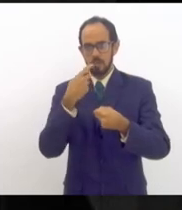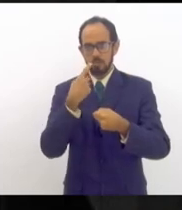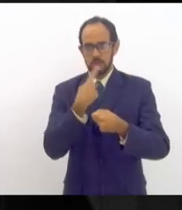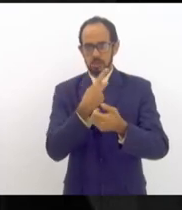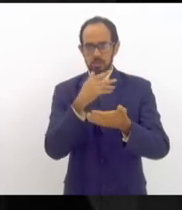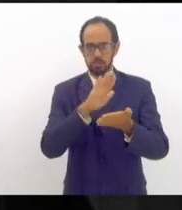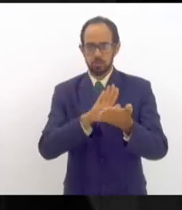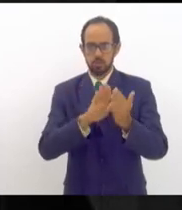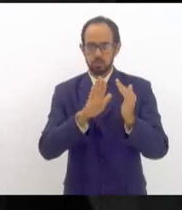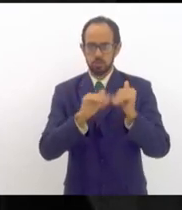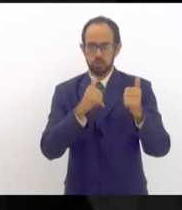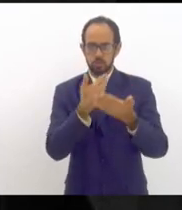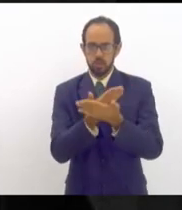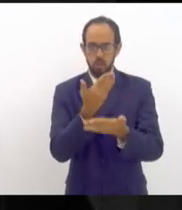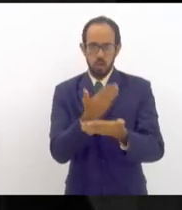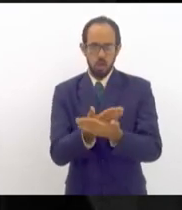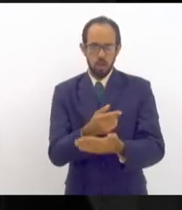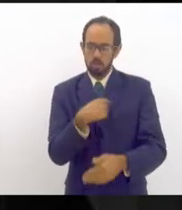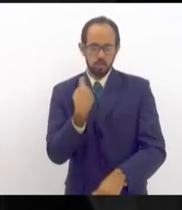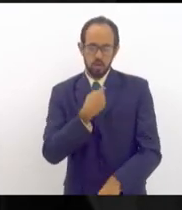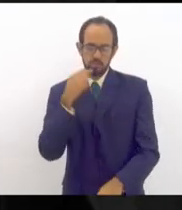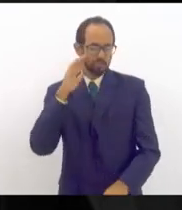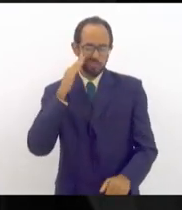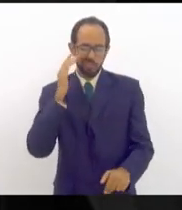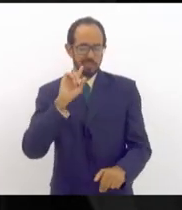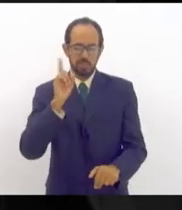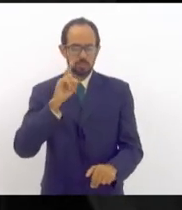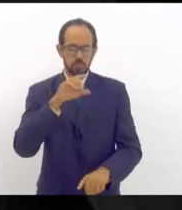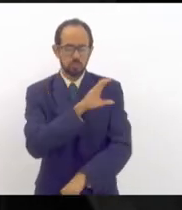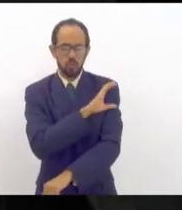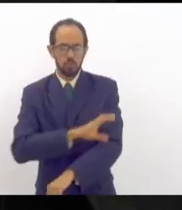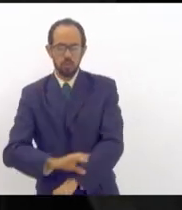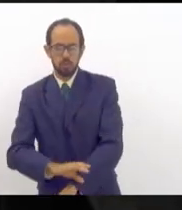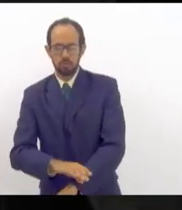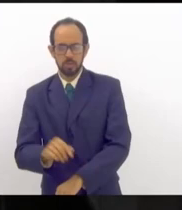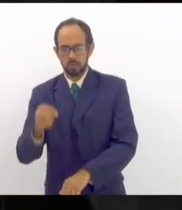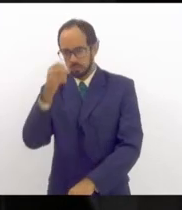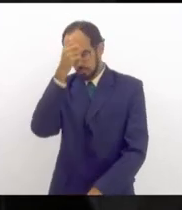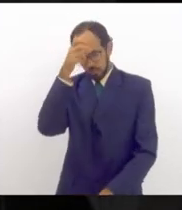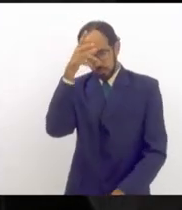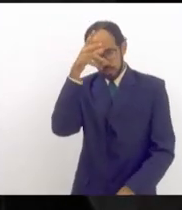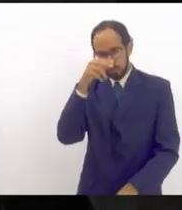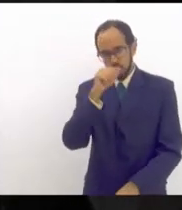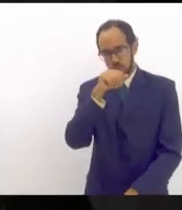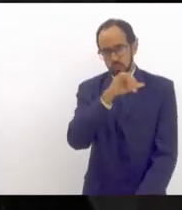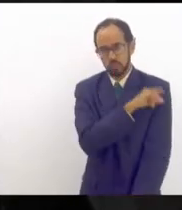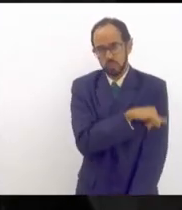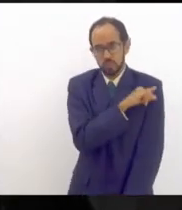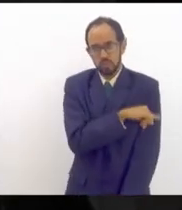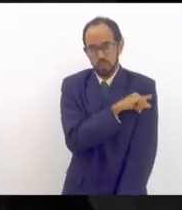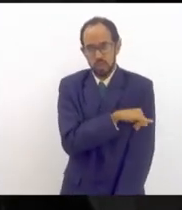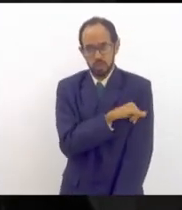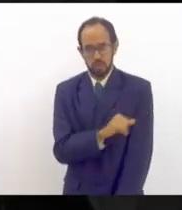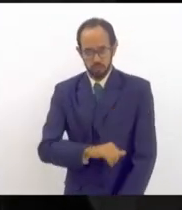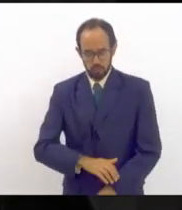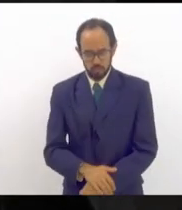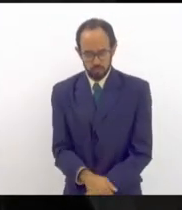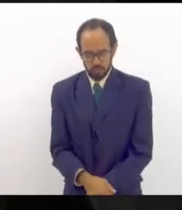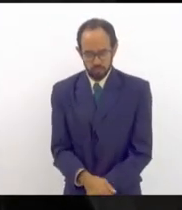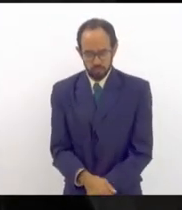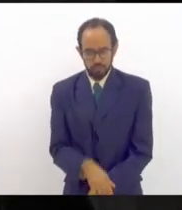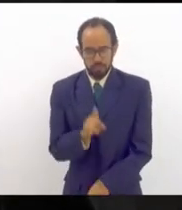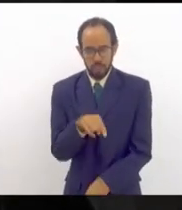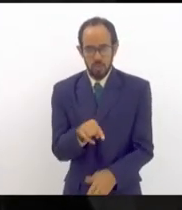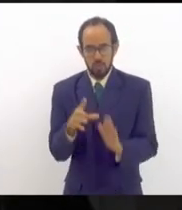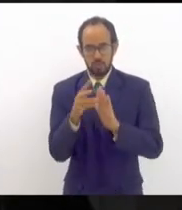e não entendemos esse comportamento da prefeitura do prefeito do Rio de Janeiro ou um dos seus comandados fica